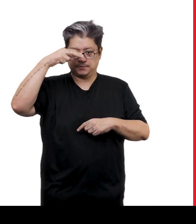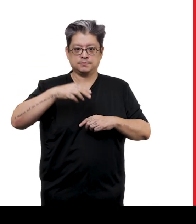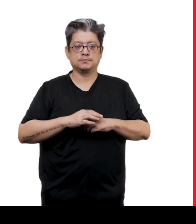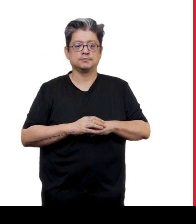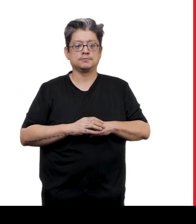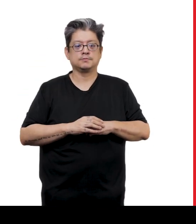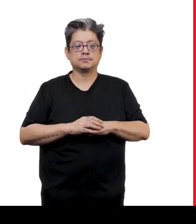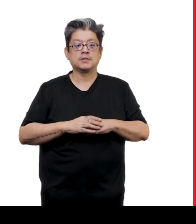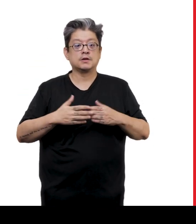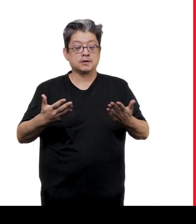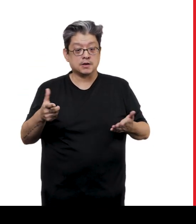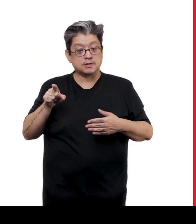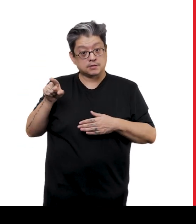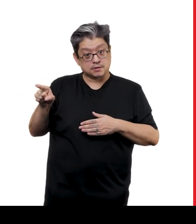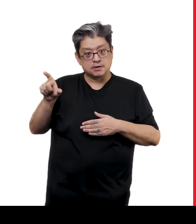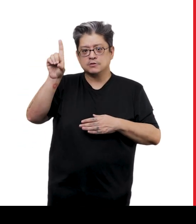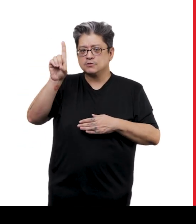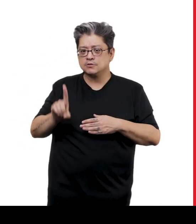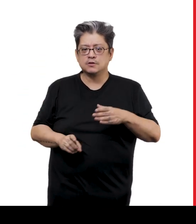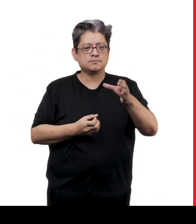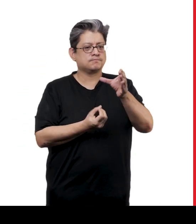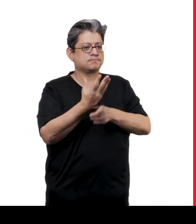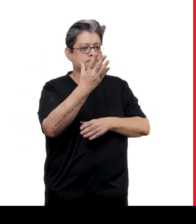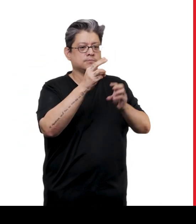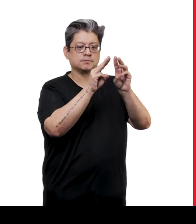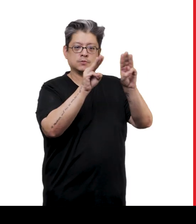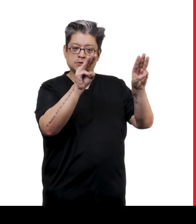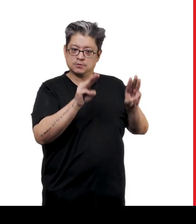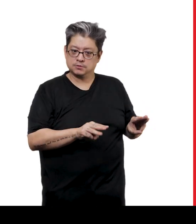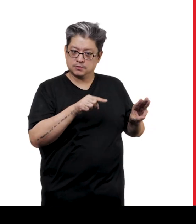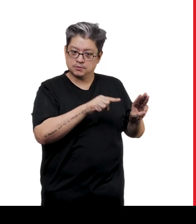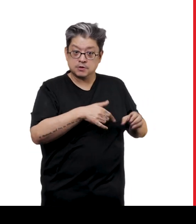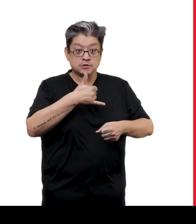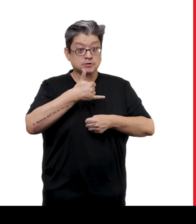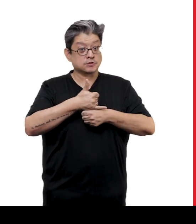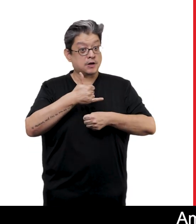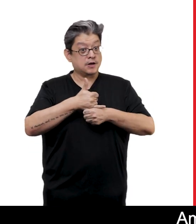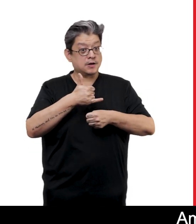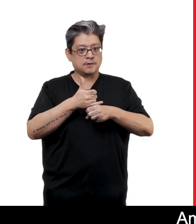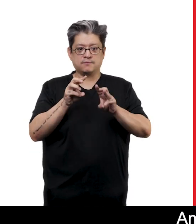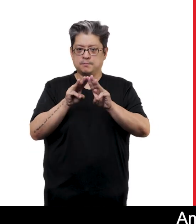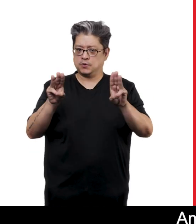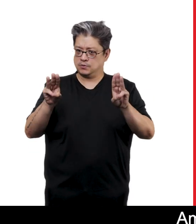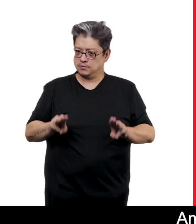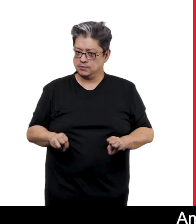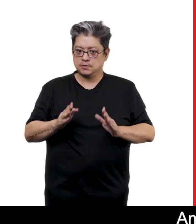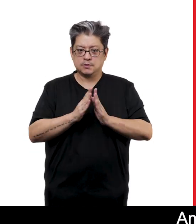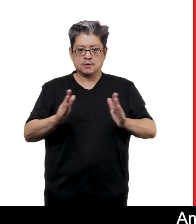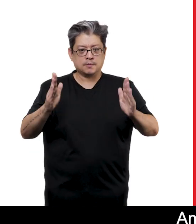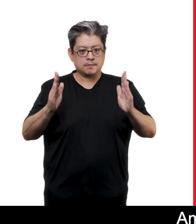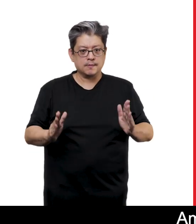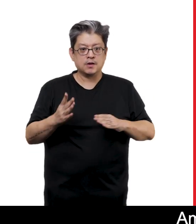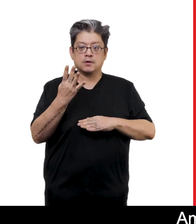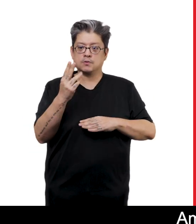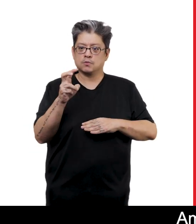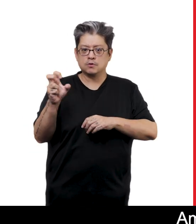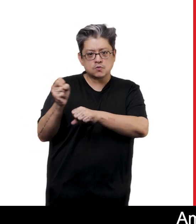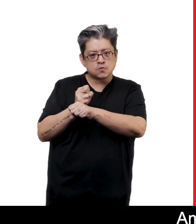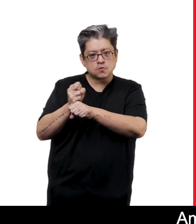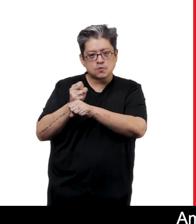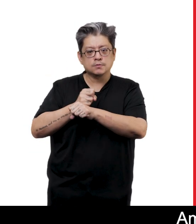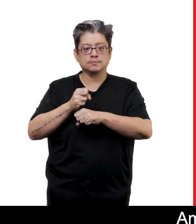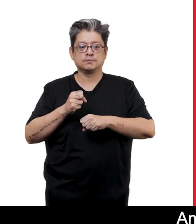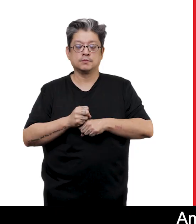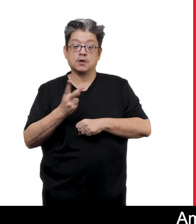Diretor fundador do museu que dirigiu a instituição por 45 anos. Ambos trabalharam para constituir o primeiro